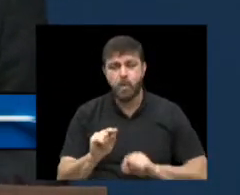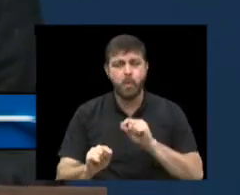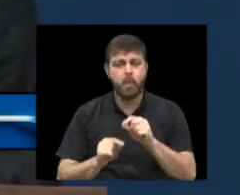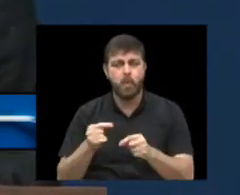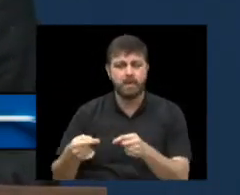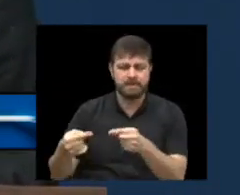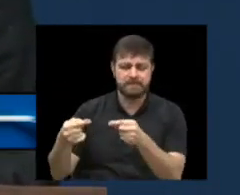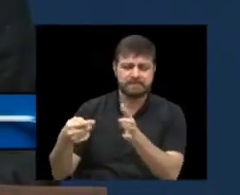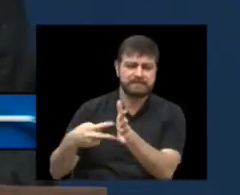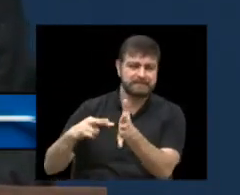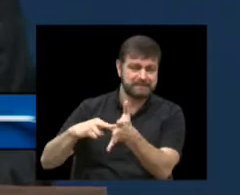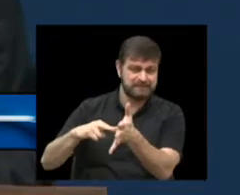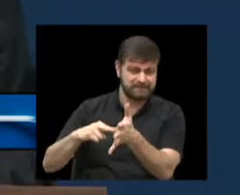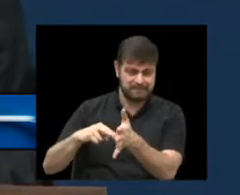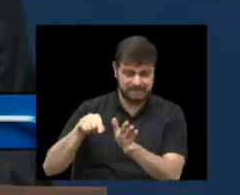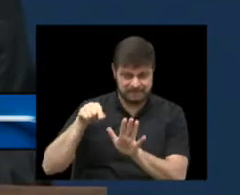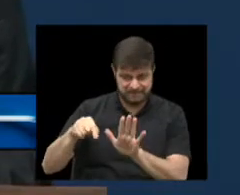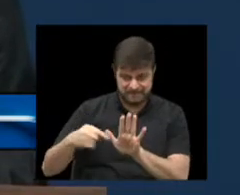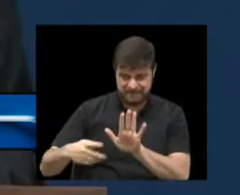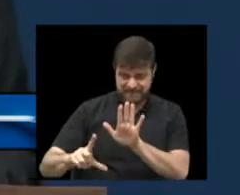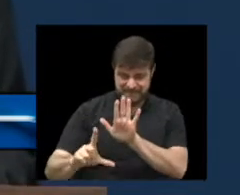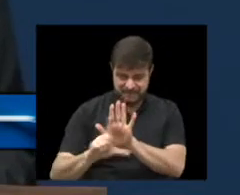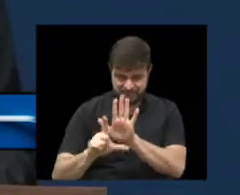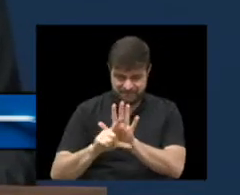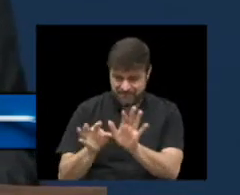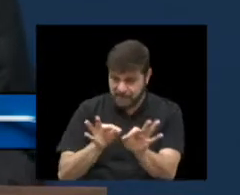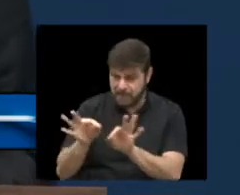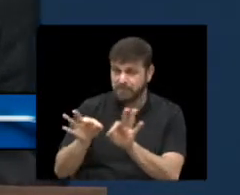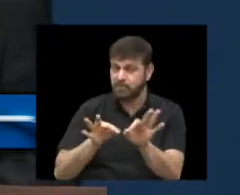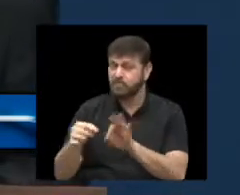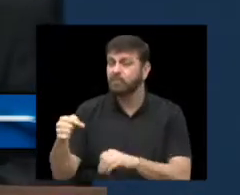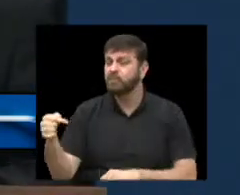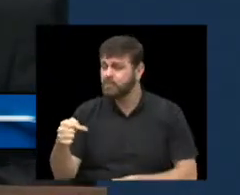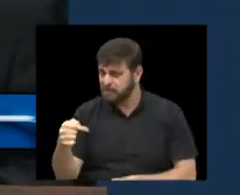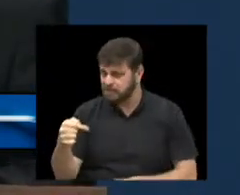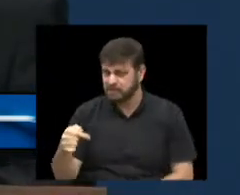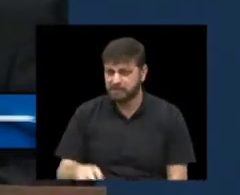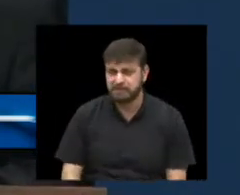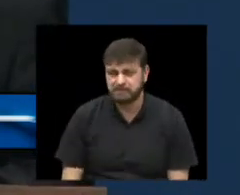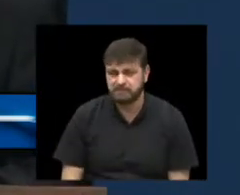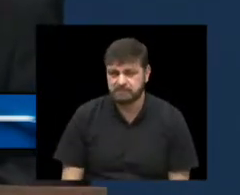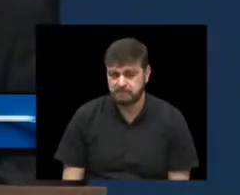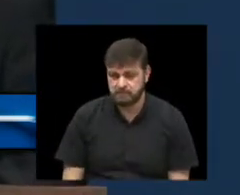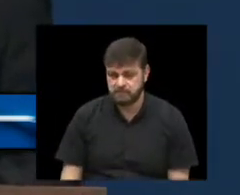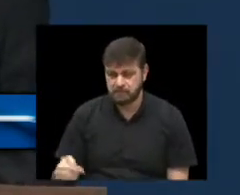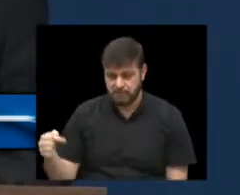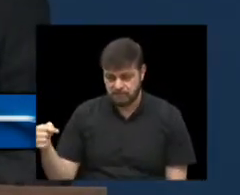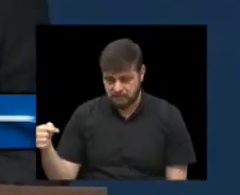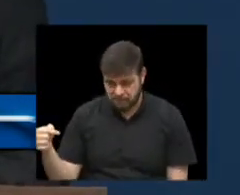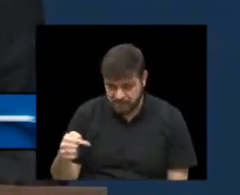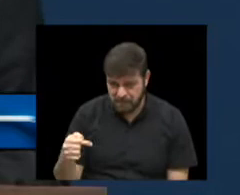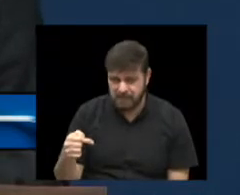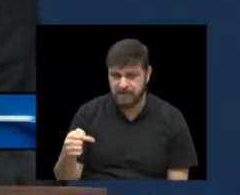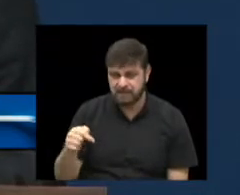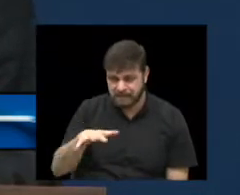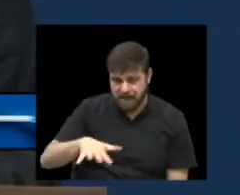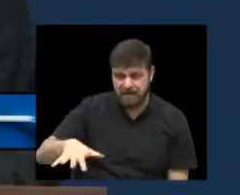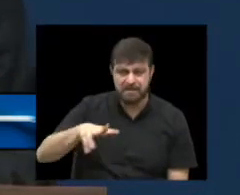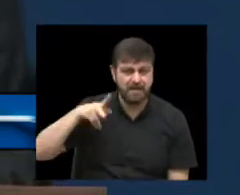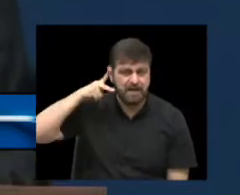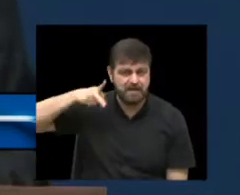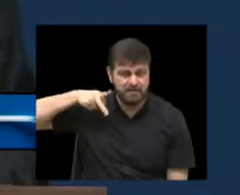caráter que tem essa lei, esse projeto de lei. Ele tem um caráter, obviamente, político, mas ele